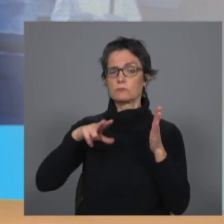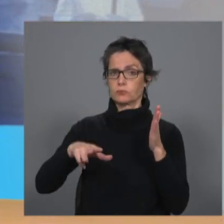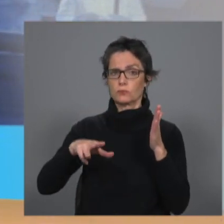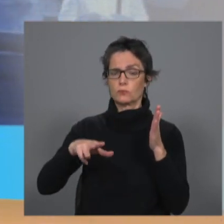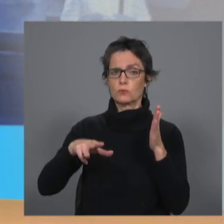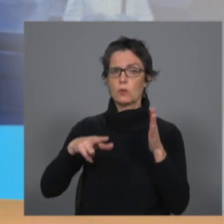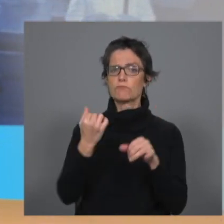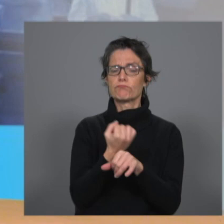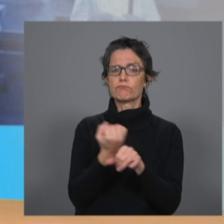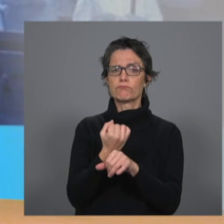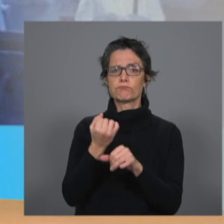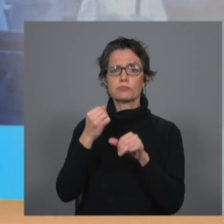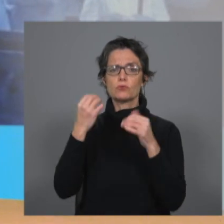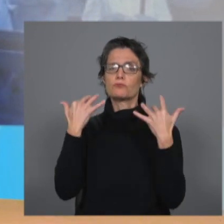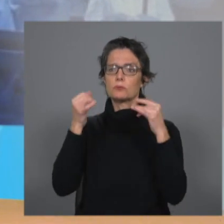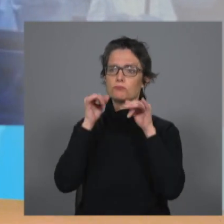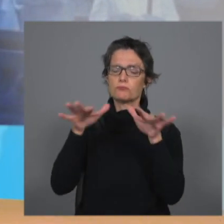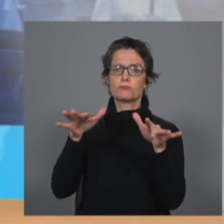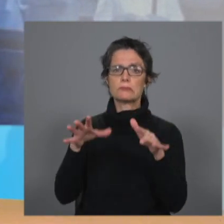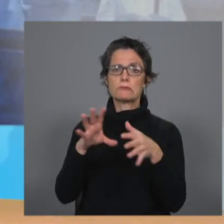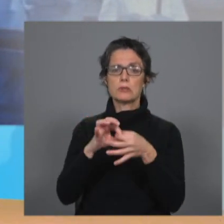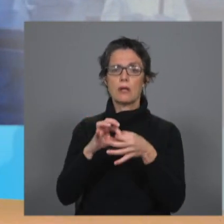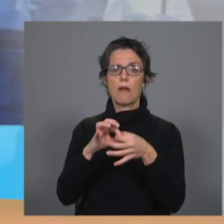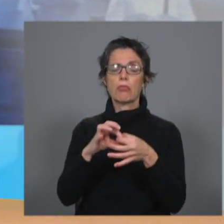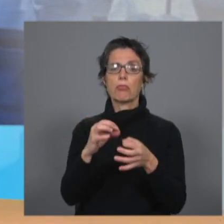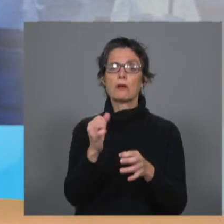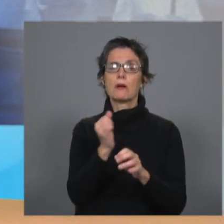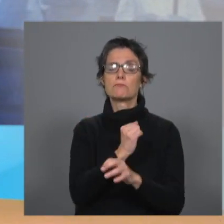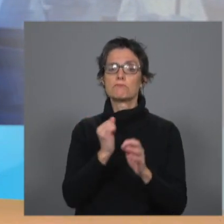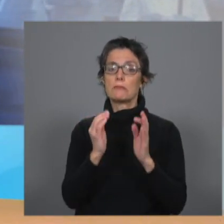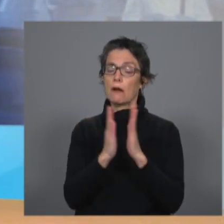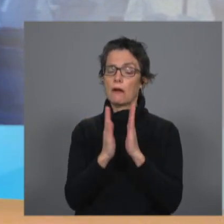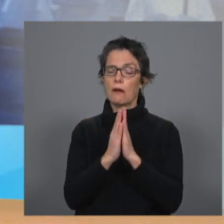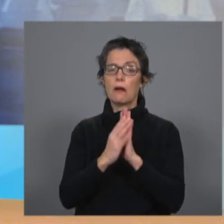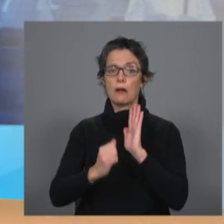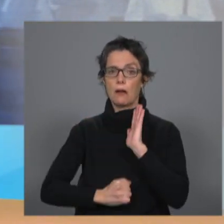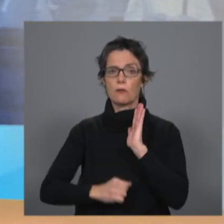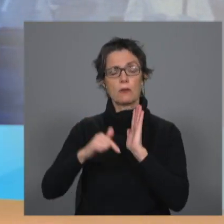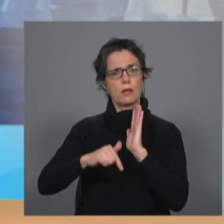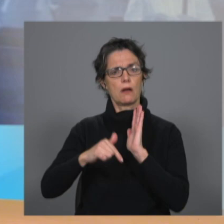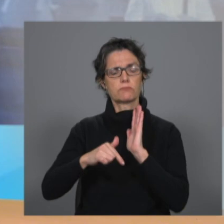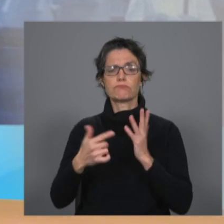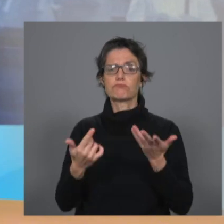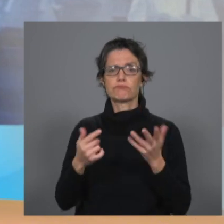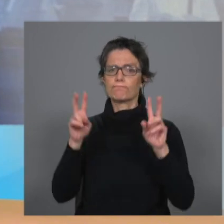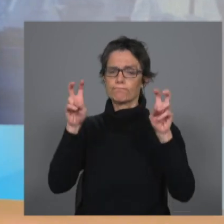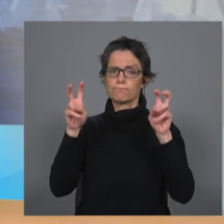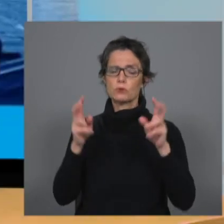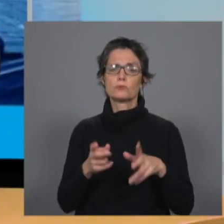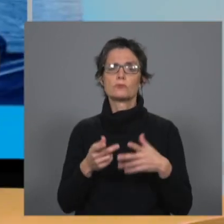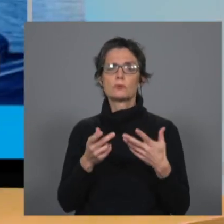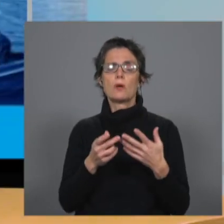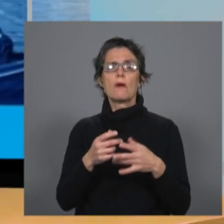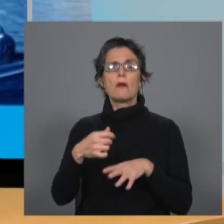Igreja Católica. Agora, a presidência portuguesa da União Europeia, José Pedro Frazão, ela